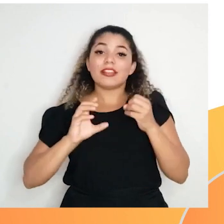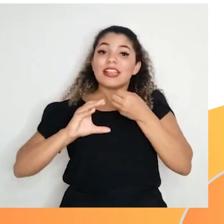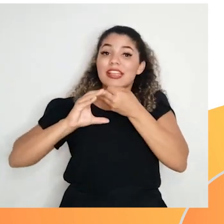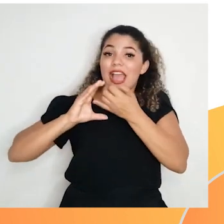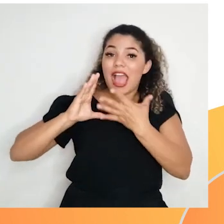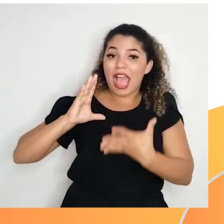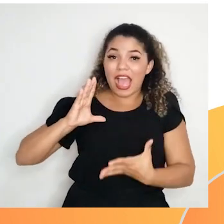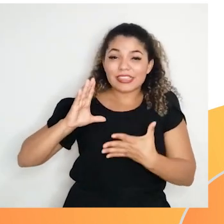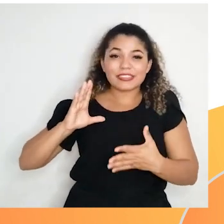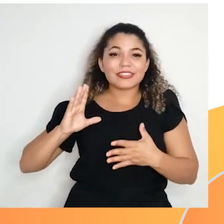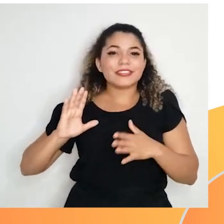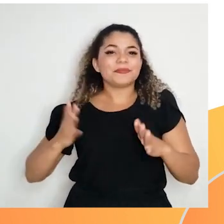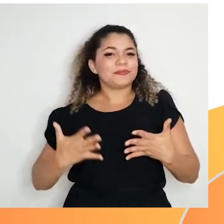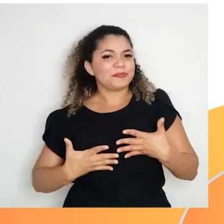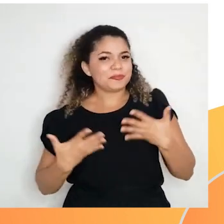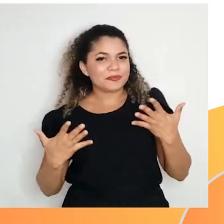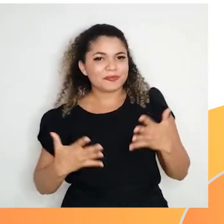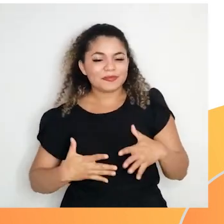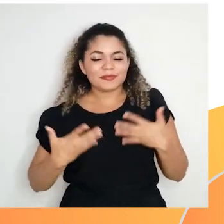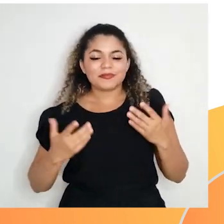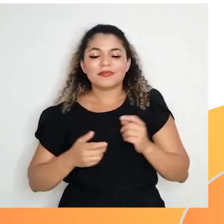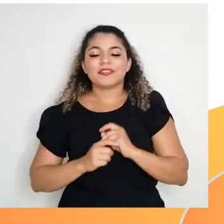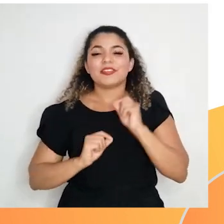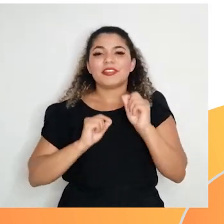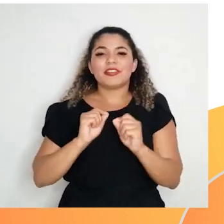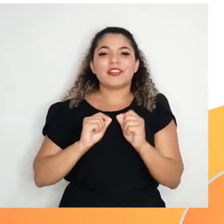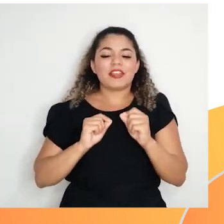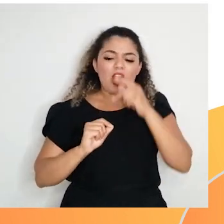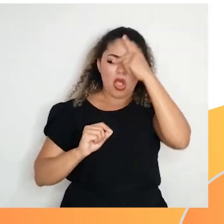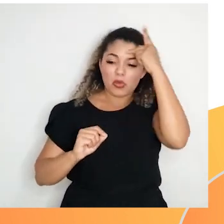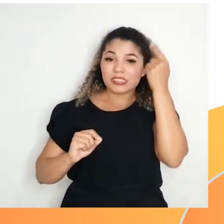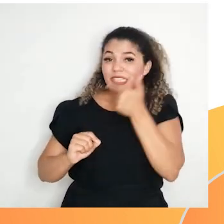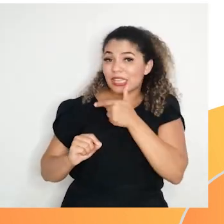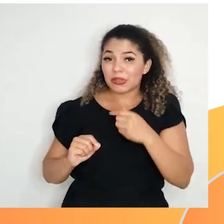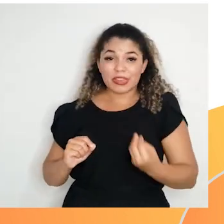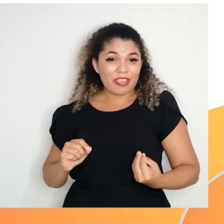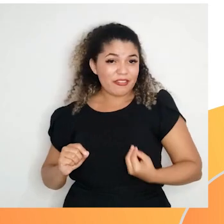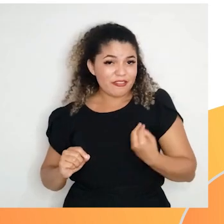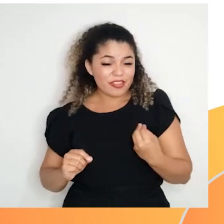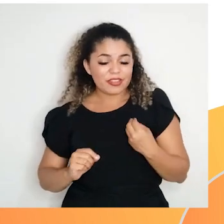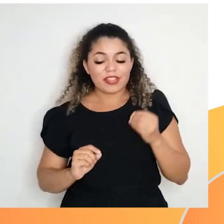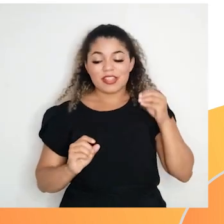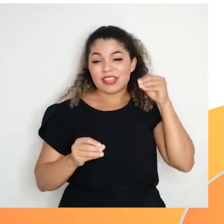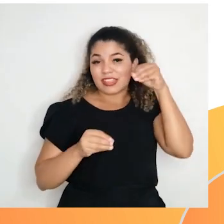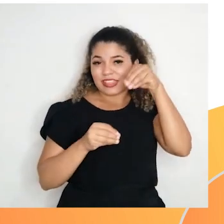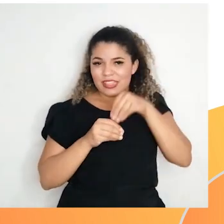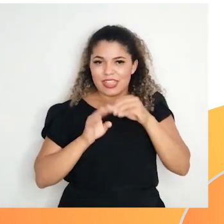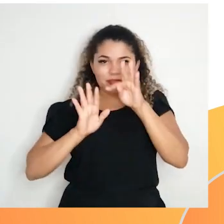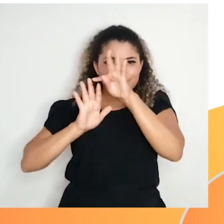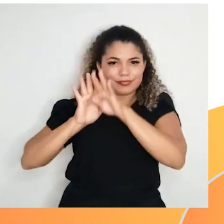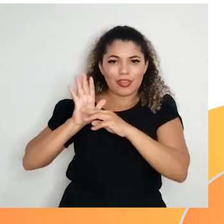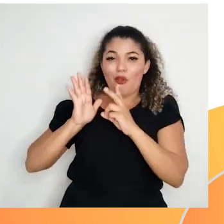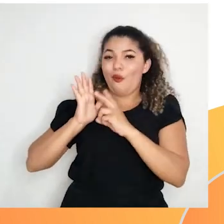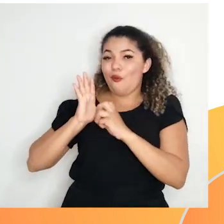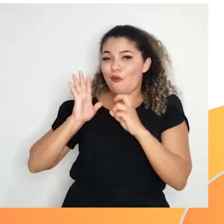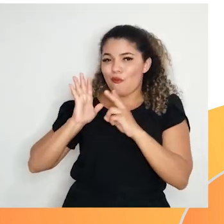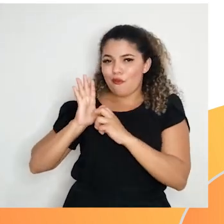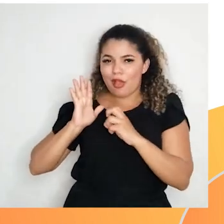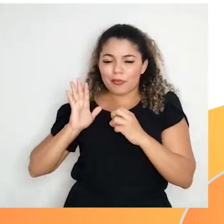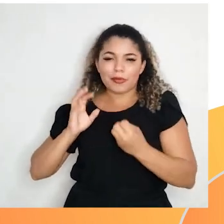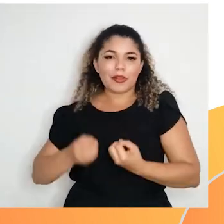uma característica animada a algo que é inanimado, inserido no